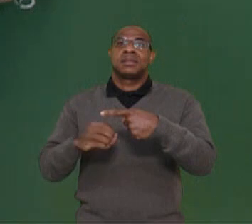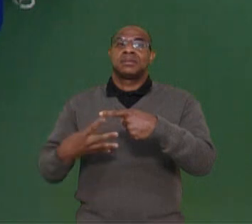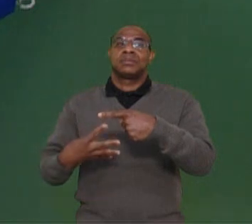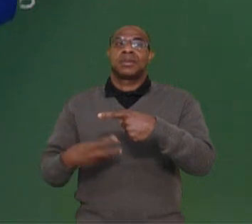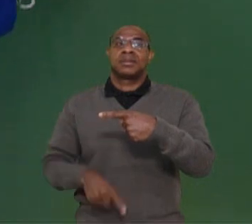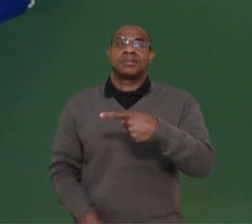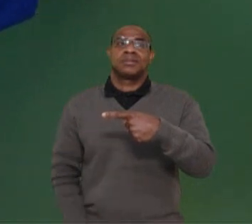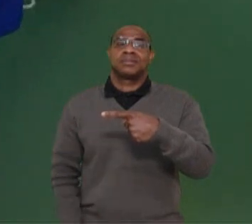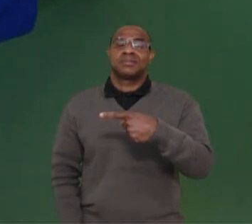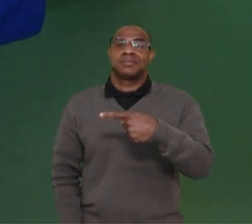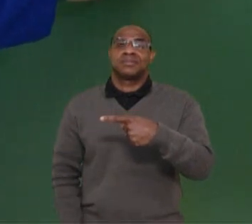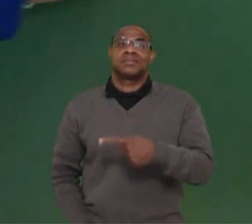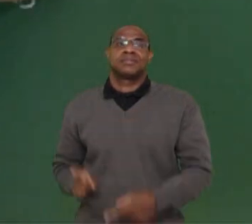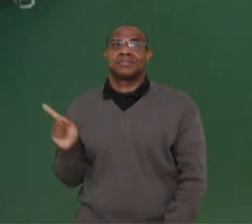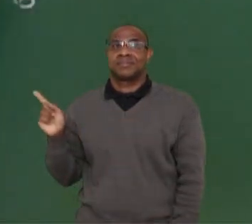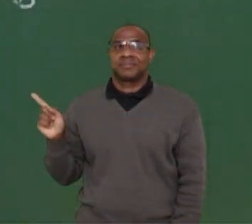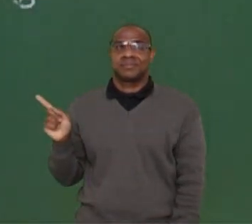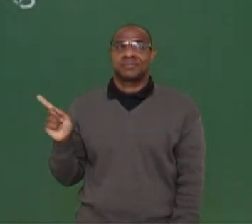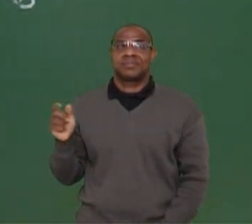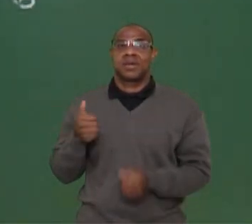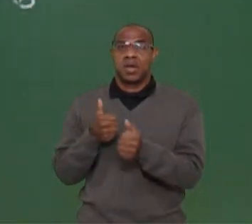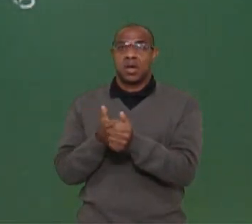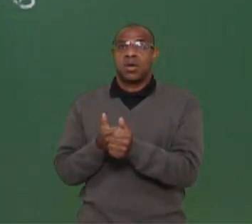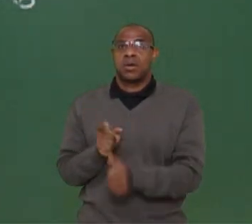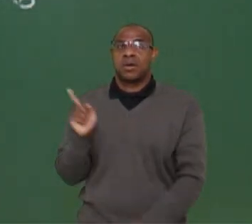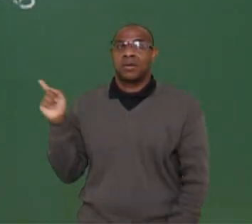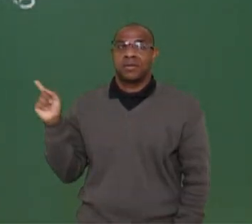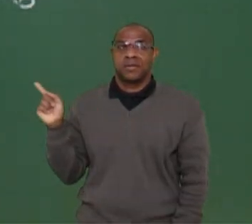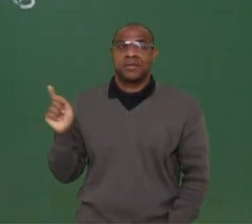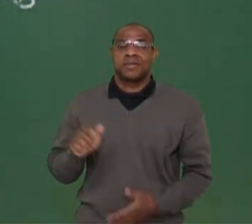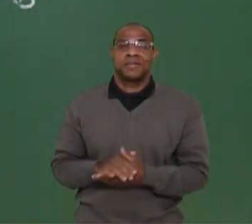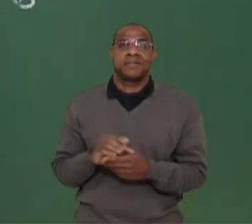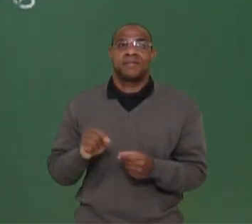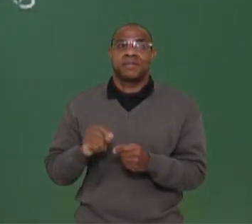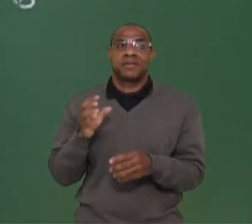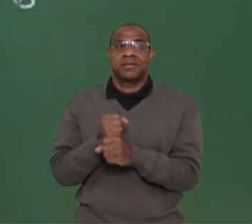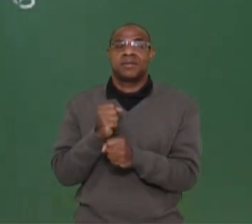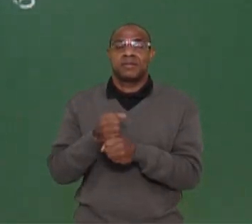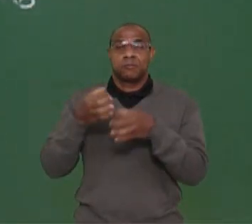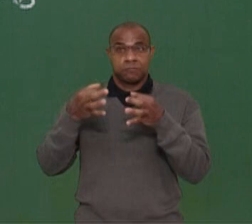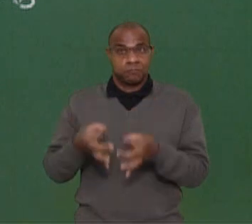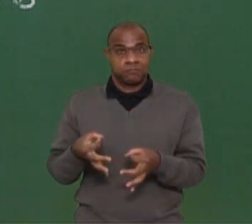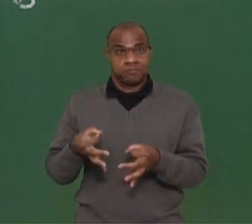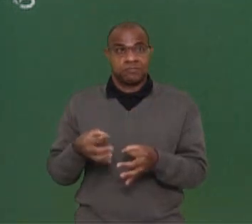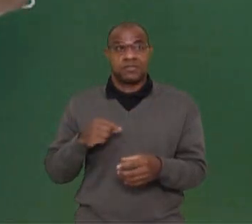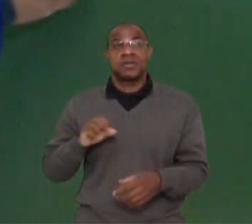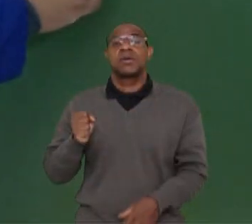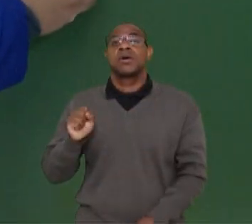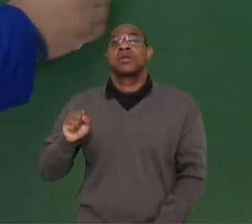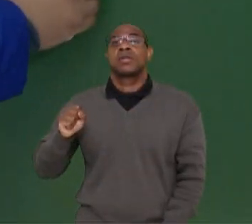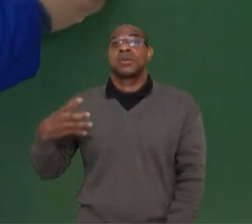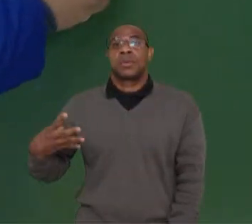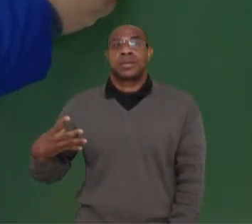Então, em cima vai dar 12. E embaixo, se você fizer as continhas bem certinho, vai dar 84.